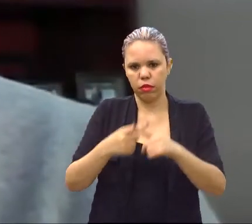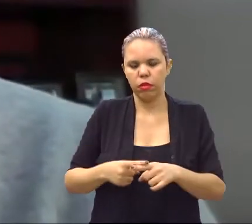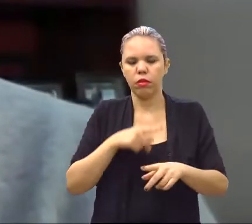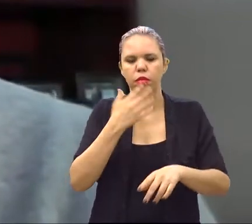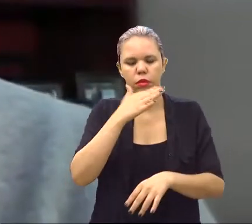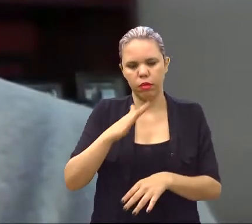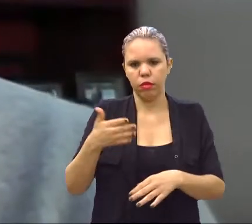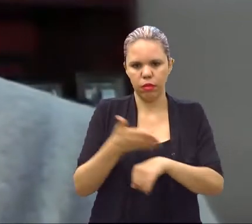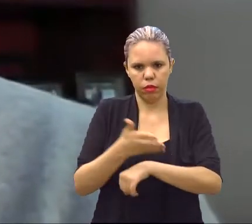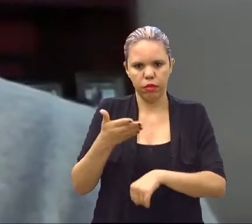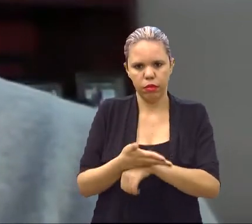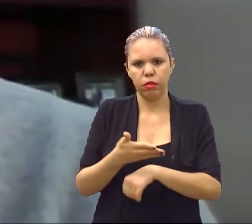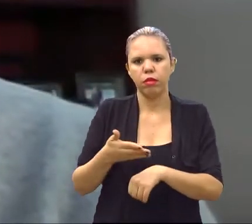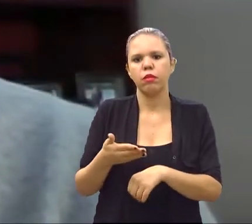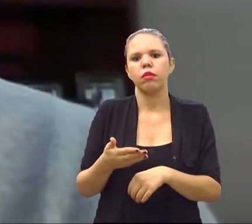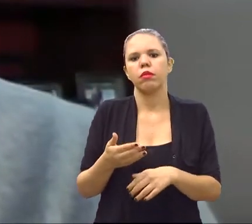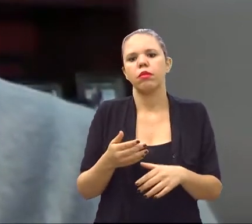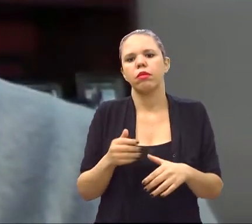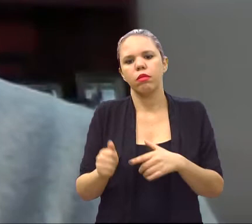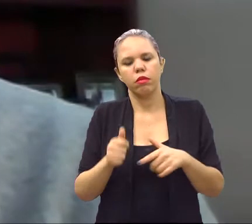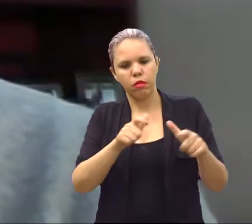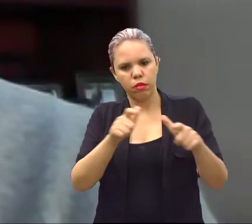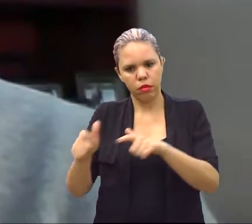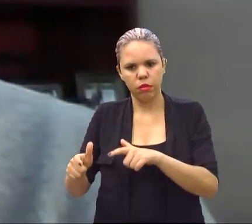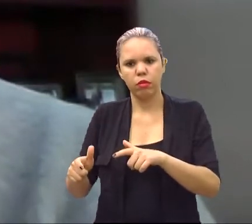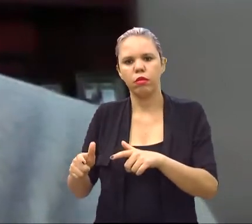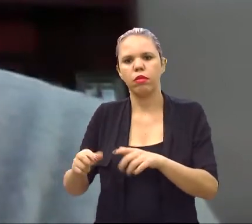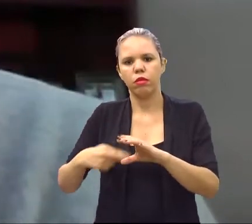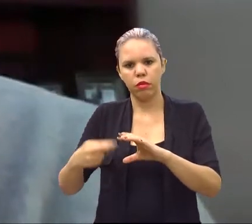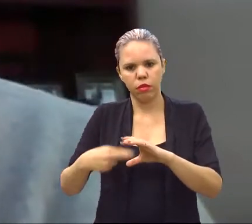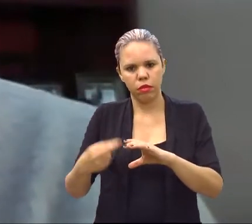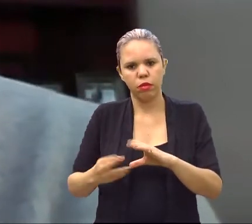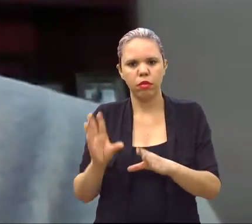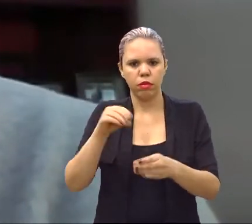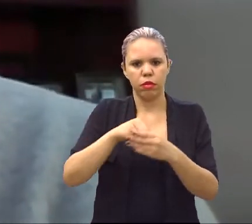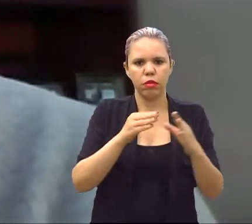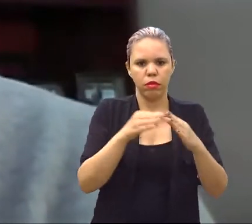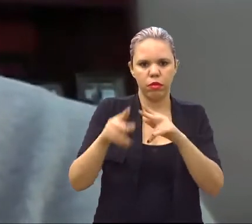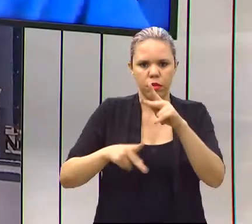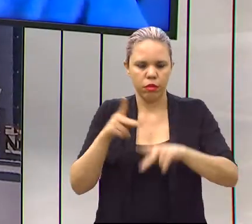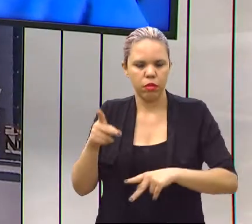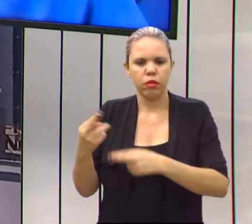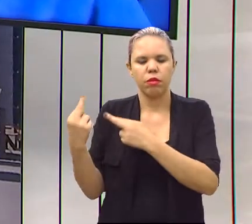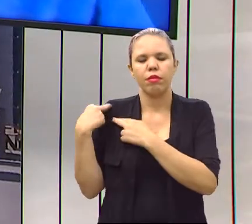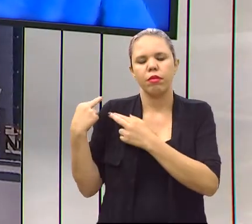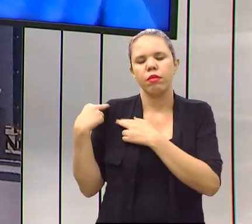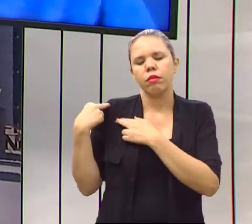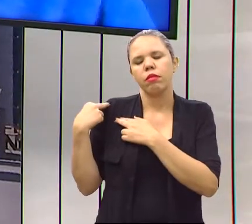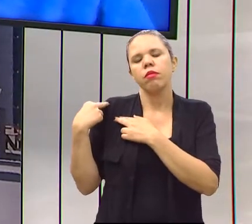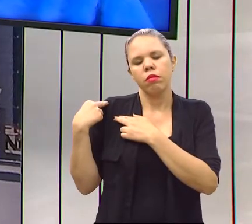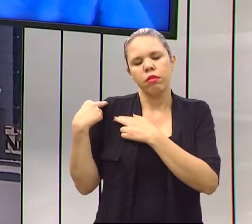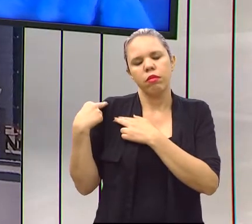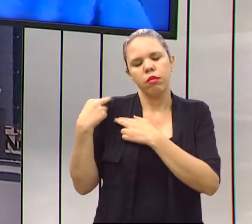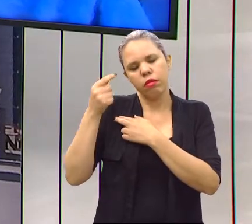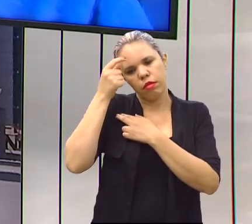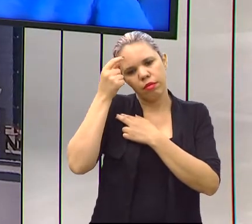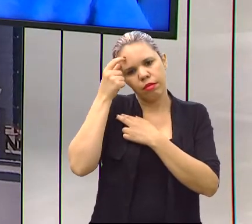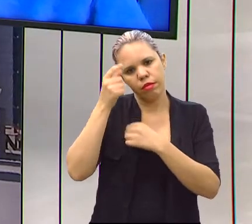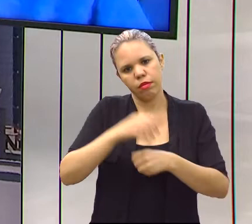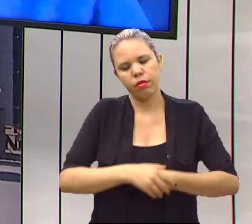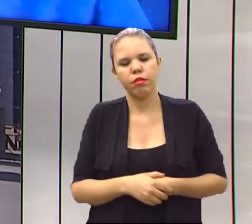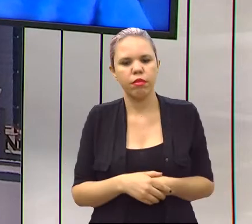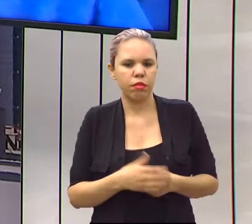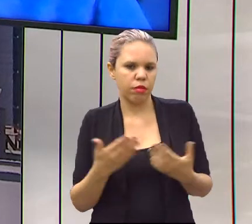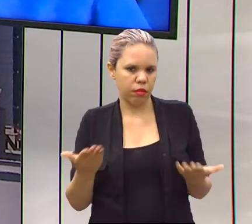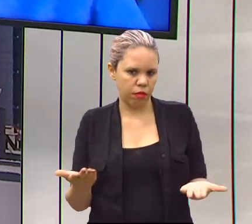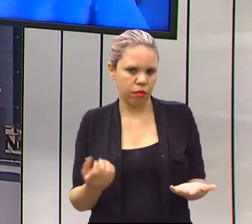crianças participam, vão visitar essas cooperativas de catadores e levam para dentro das suas casas essa responsabilidade, essa